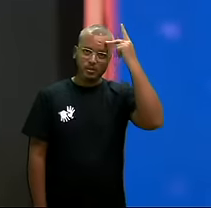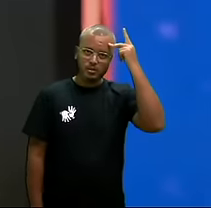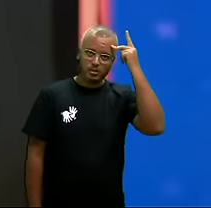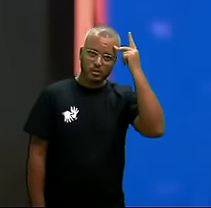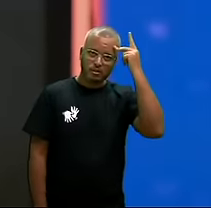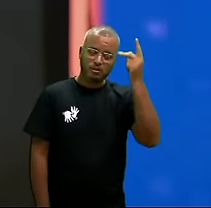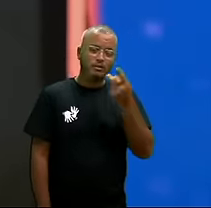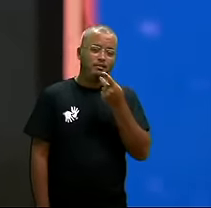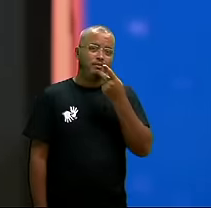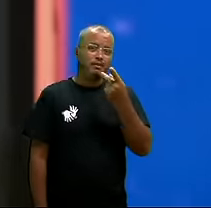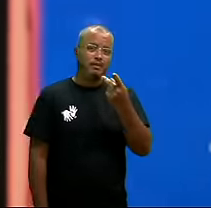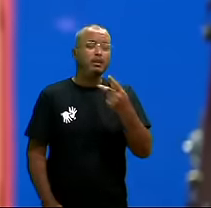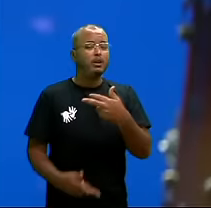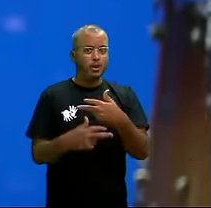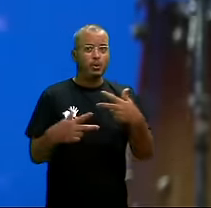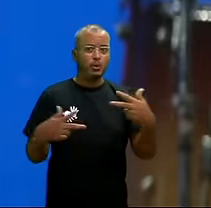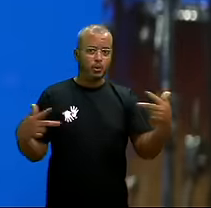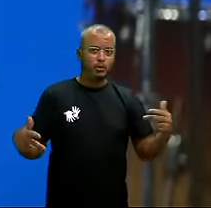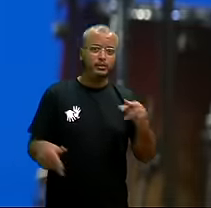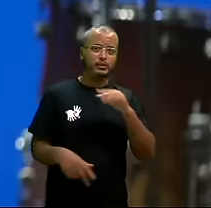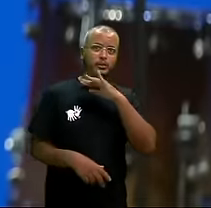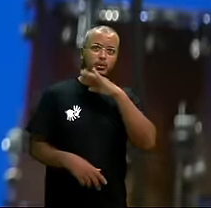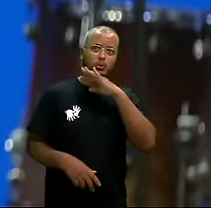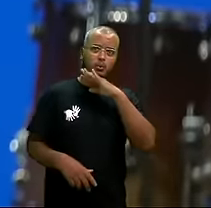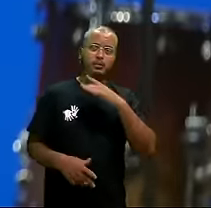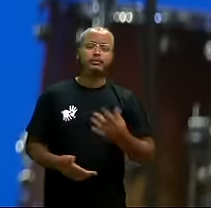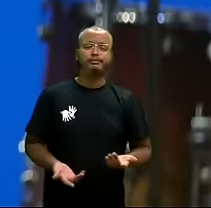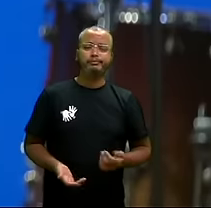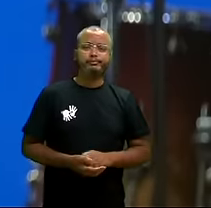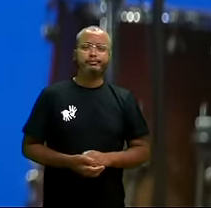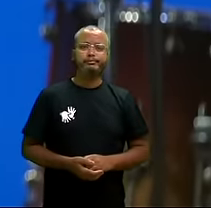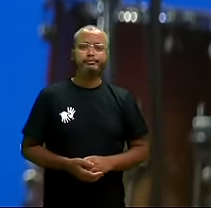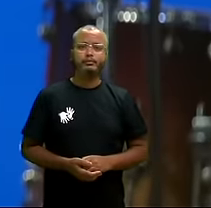um Saul da vida que já não tem mais a unção.